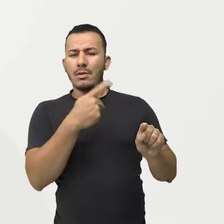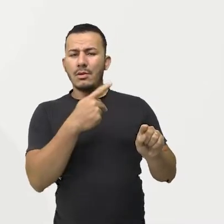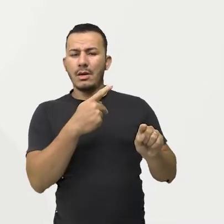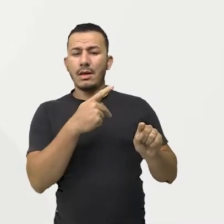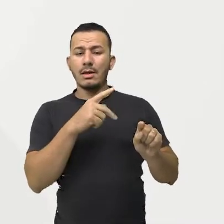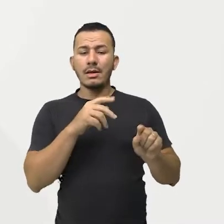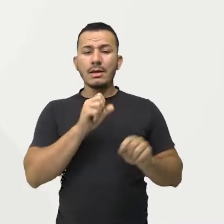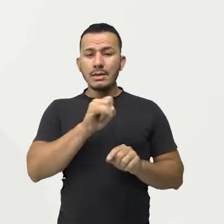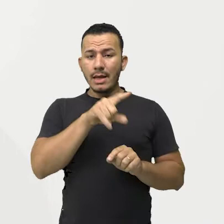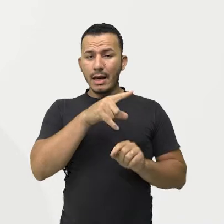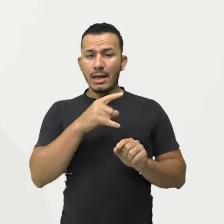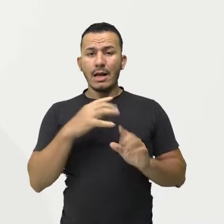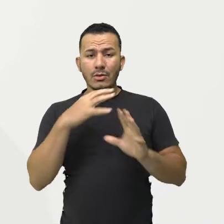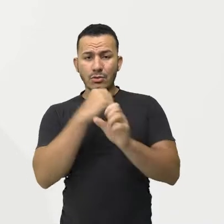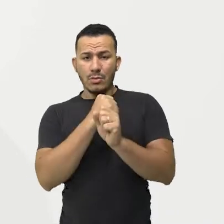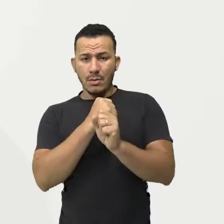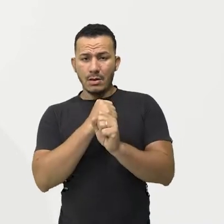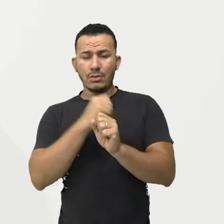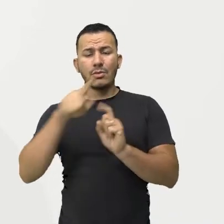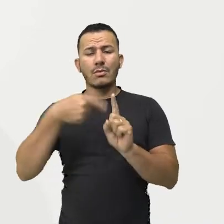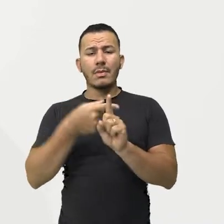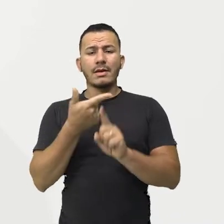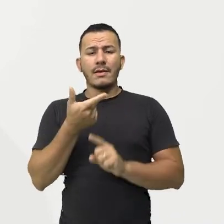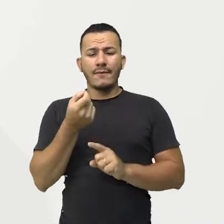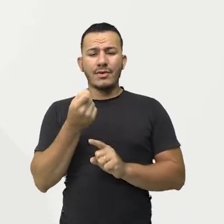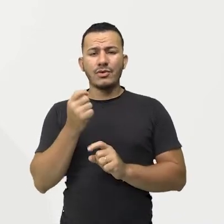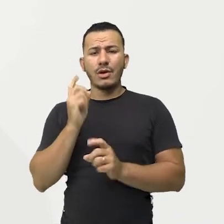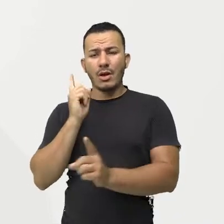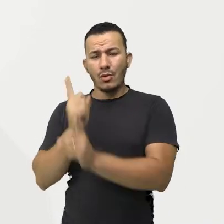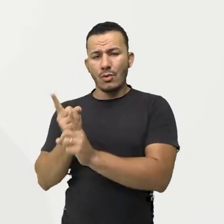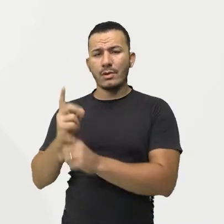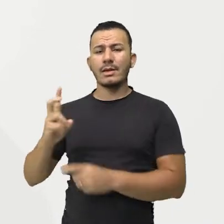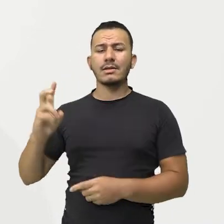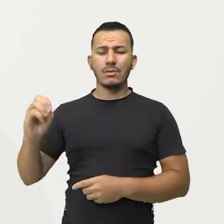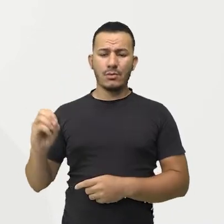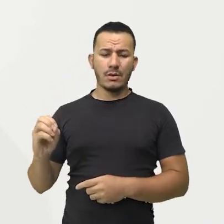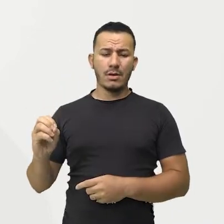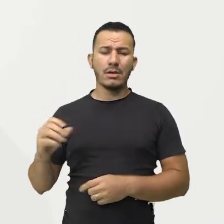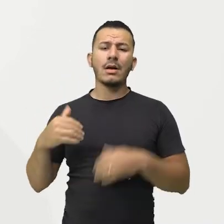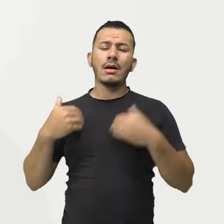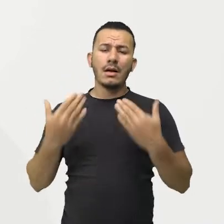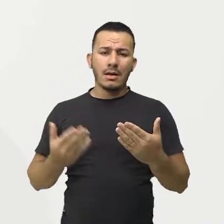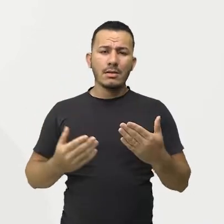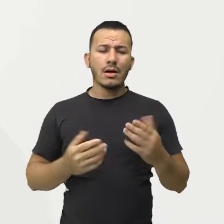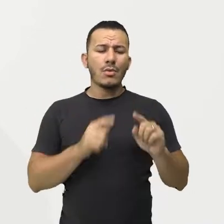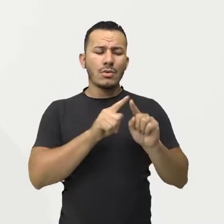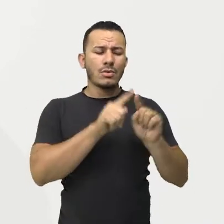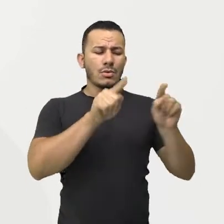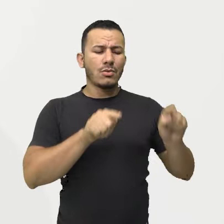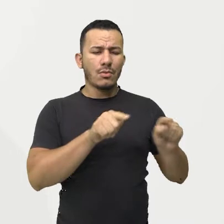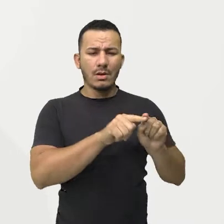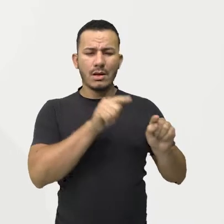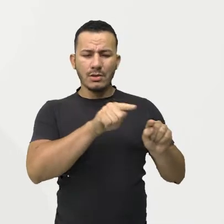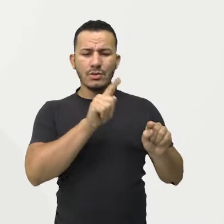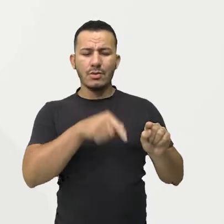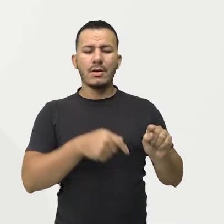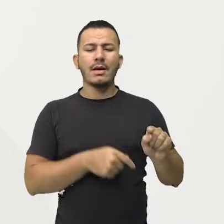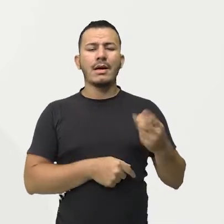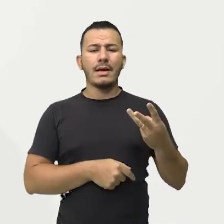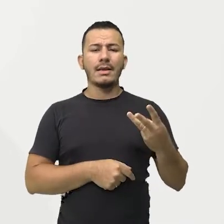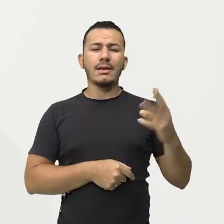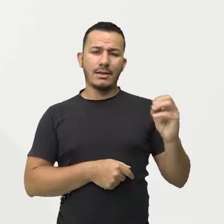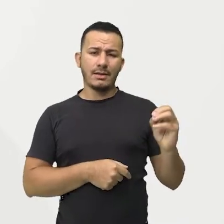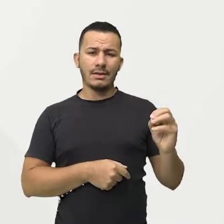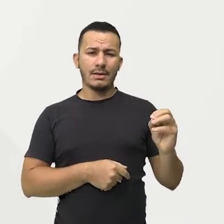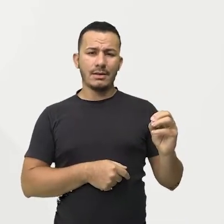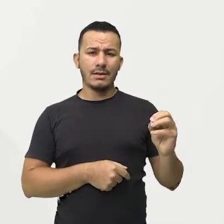para que a soma dê 50? Claro, esse nosso quadrado, desse exemplo que o professor Paulo fez, só pode ser